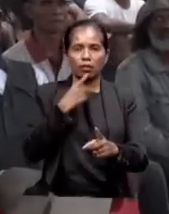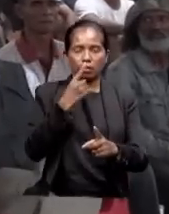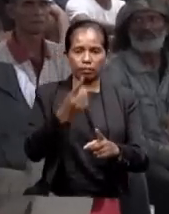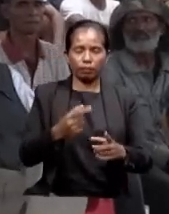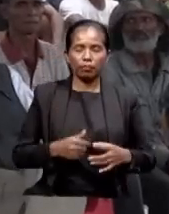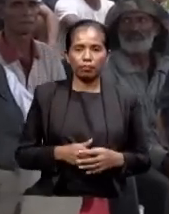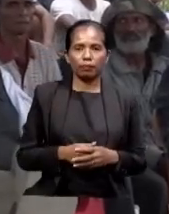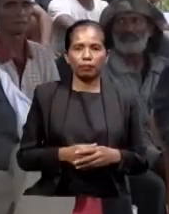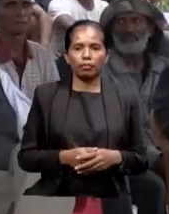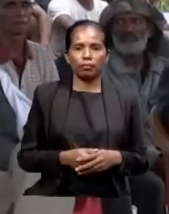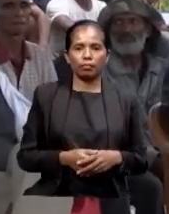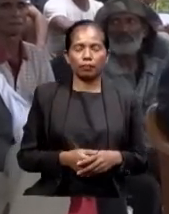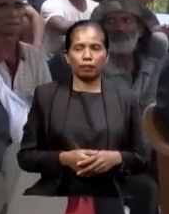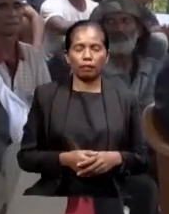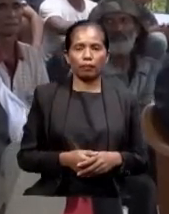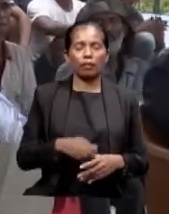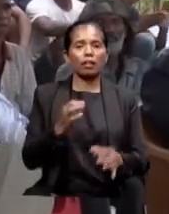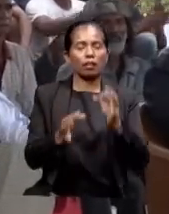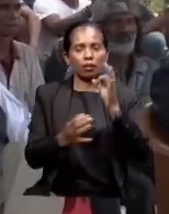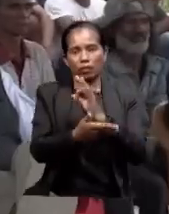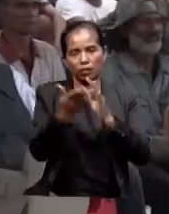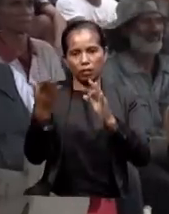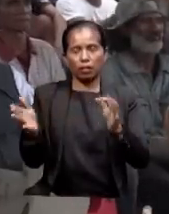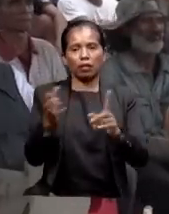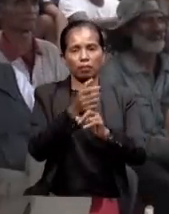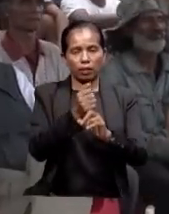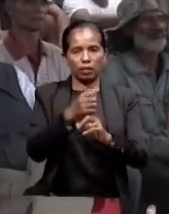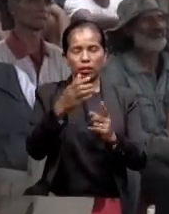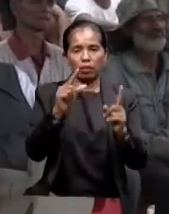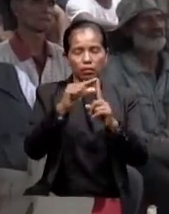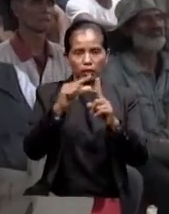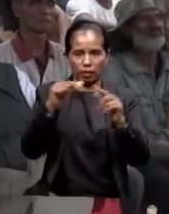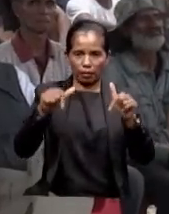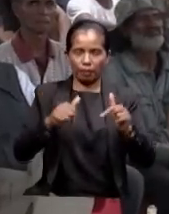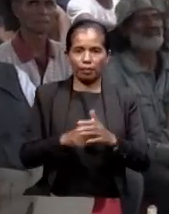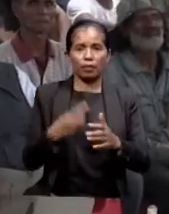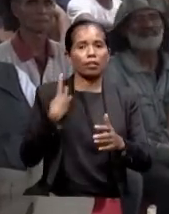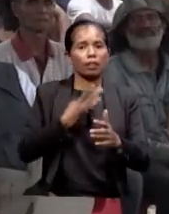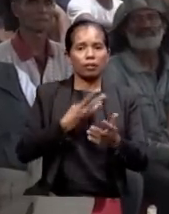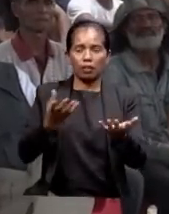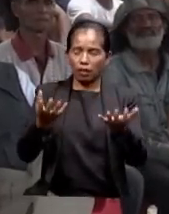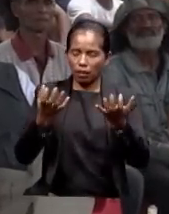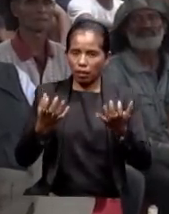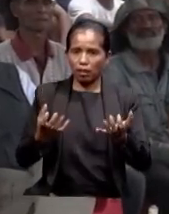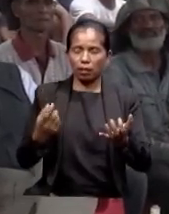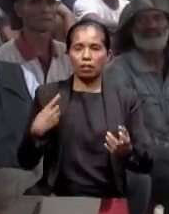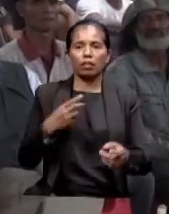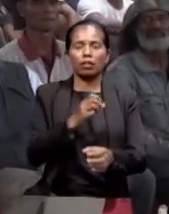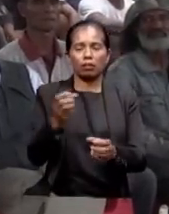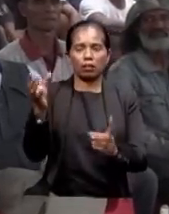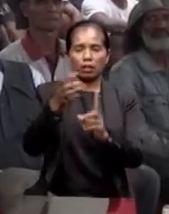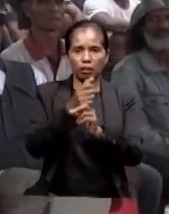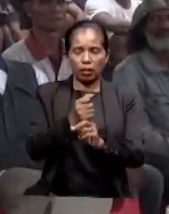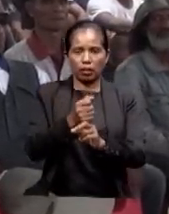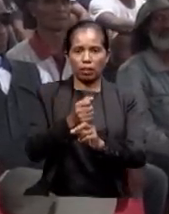passará. Né, camarada Sira, carmetim irané. Né, bem, itacar, carmetim princípio.